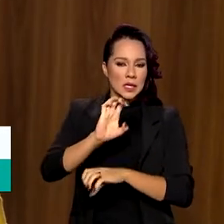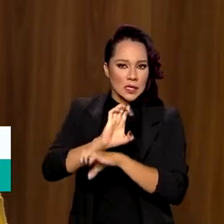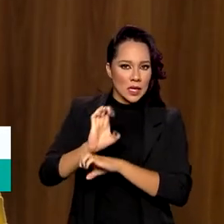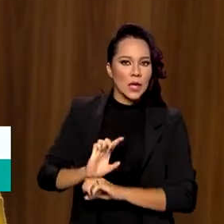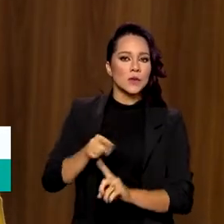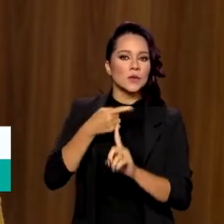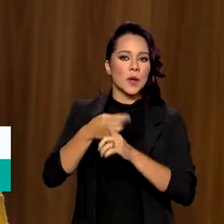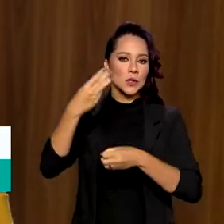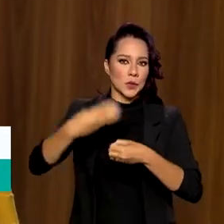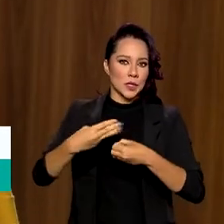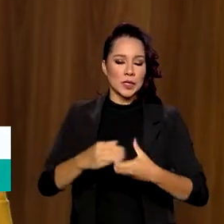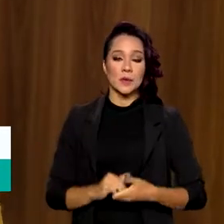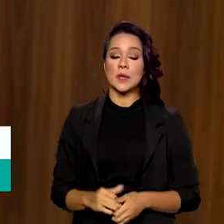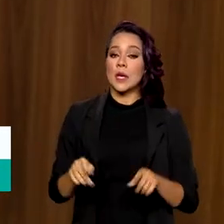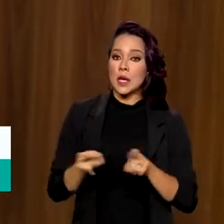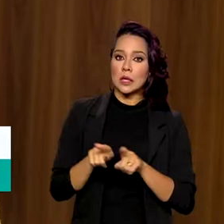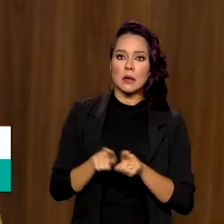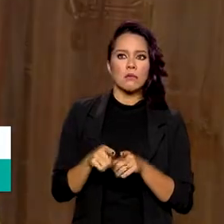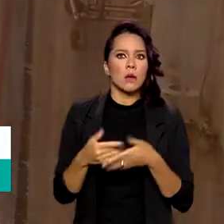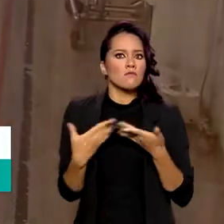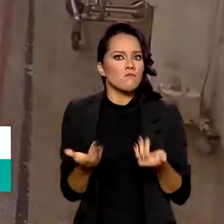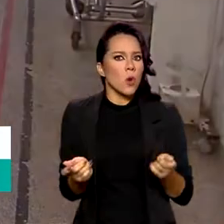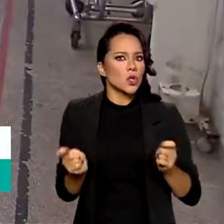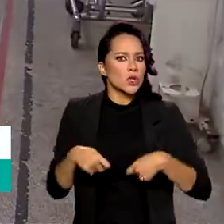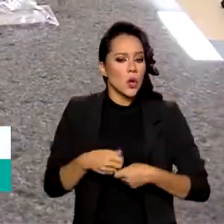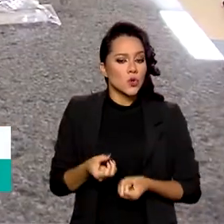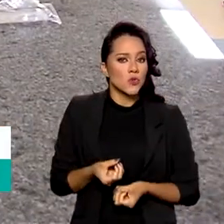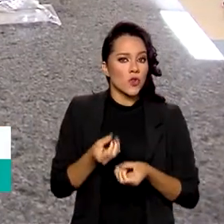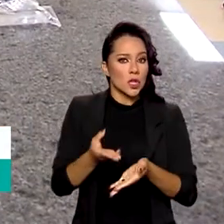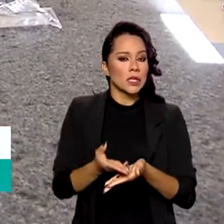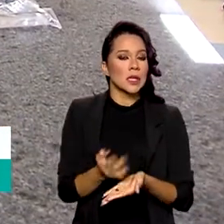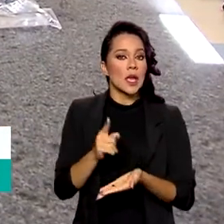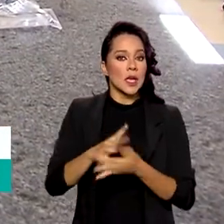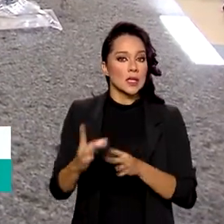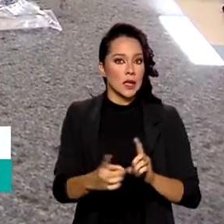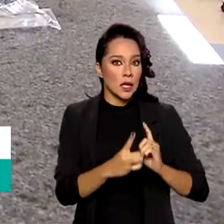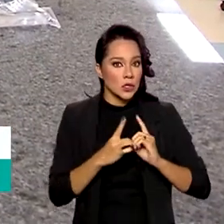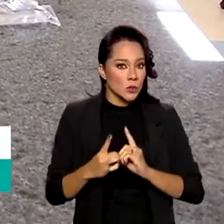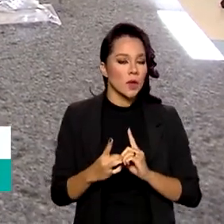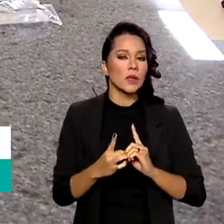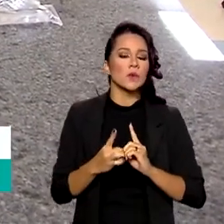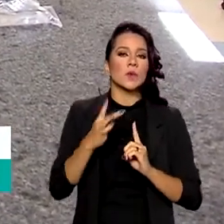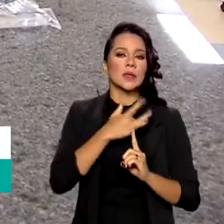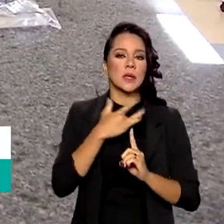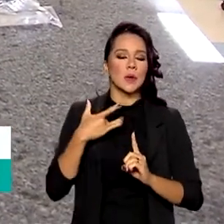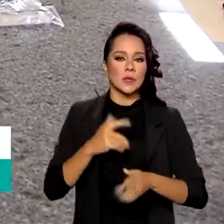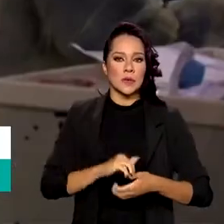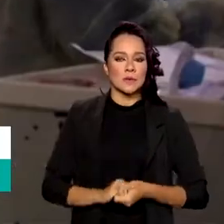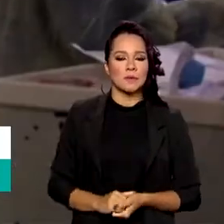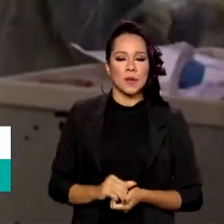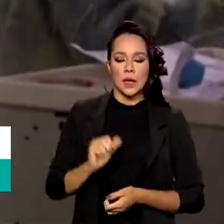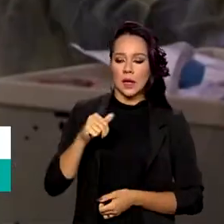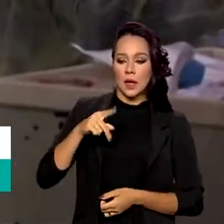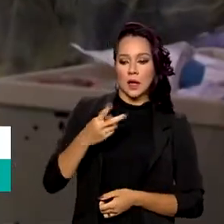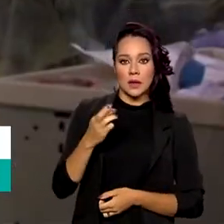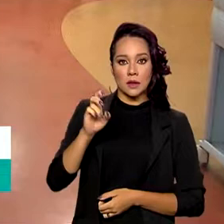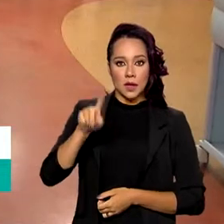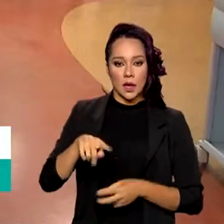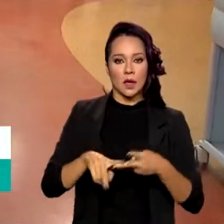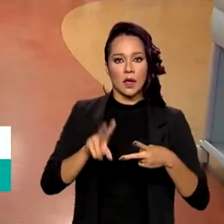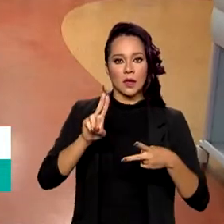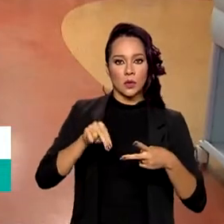e dos Municípios e também as condições né de fornecer esse atendimento à saúde André Mendonça